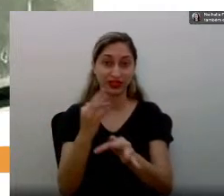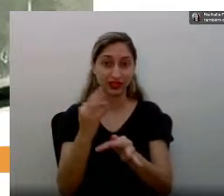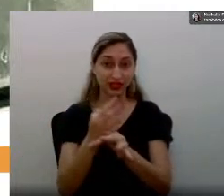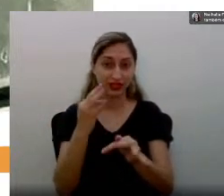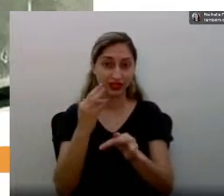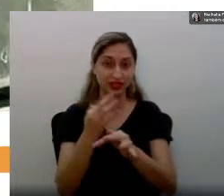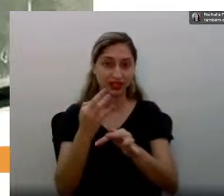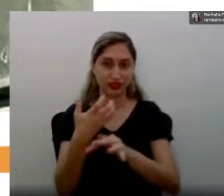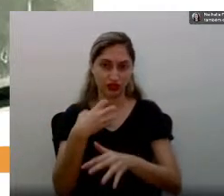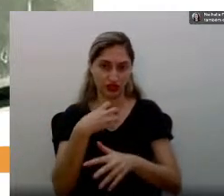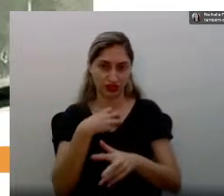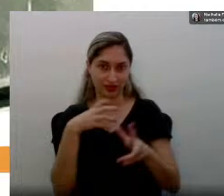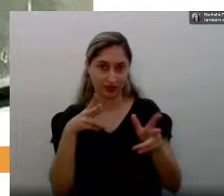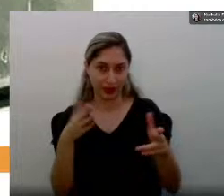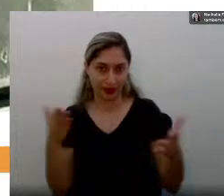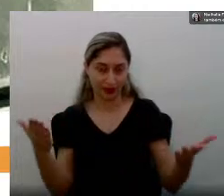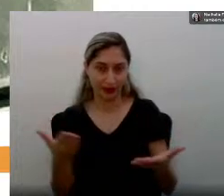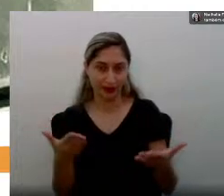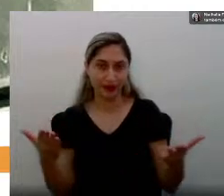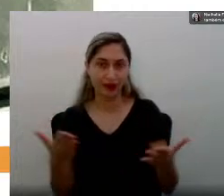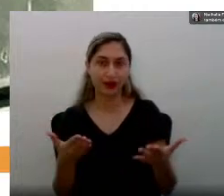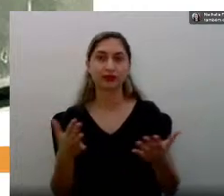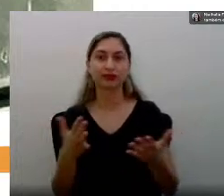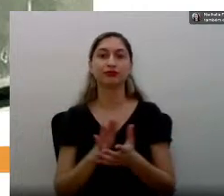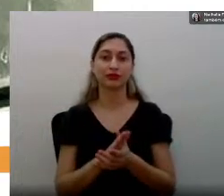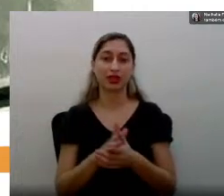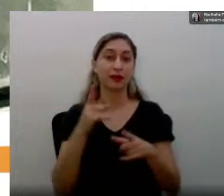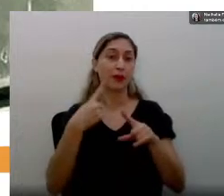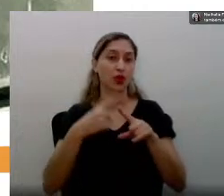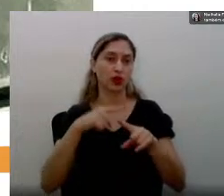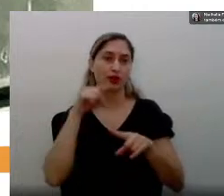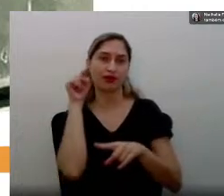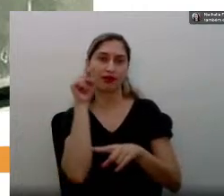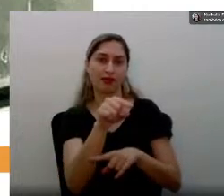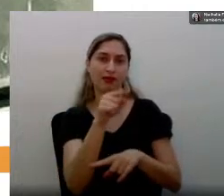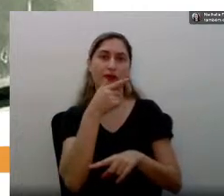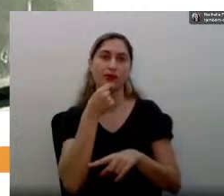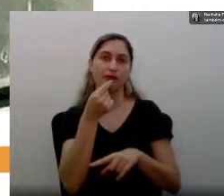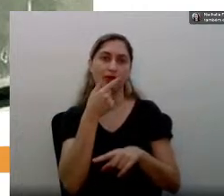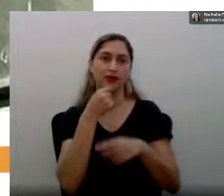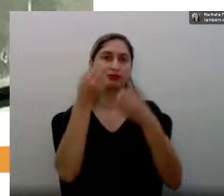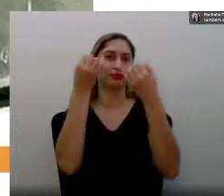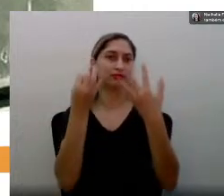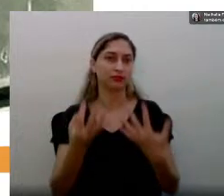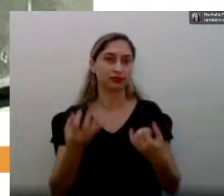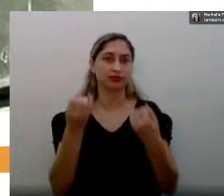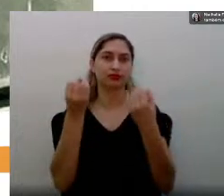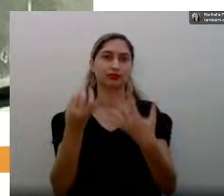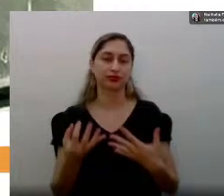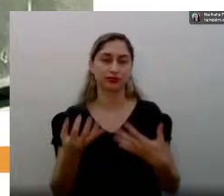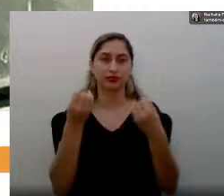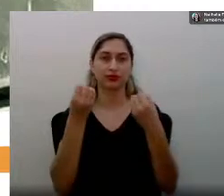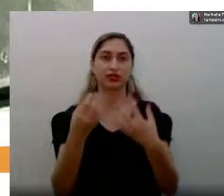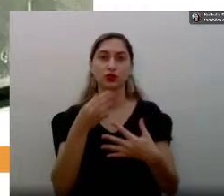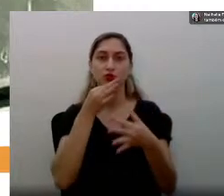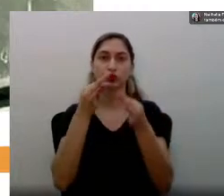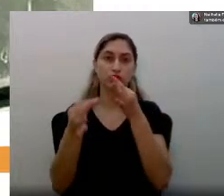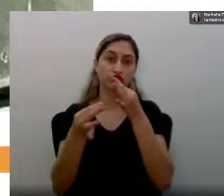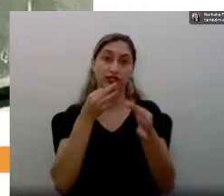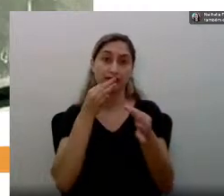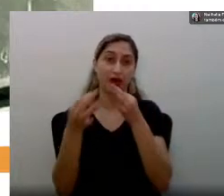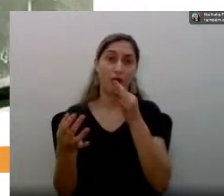né mas mais um Médio Mas ele teve muito dedo dele né de sugestão de como a gente poderia já está na escola